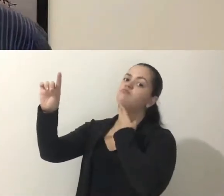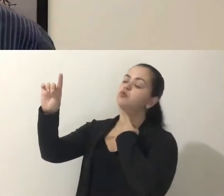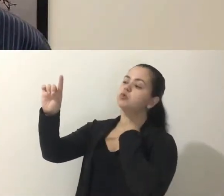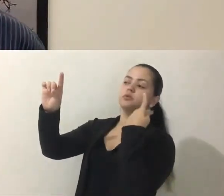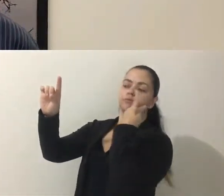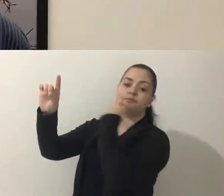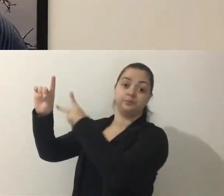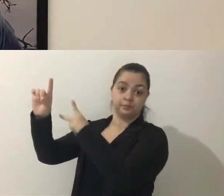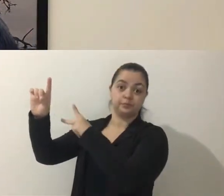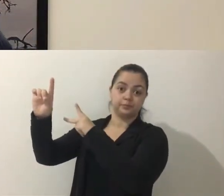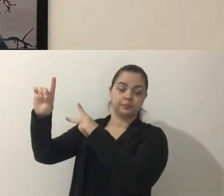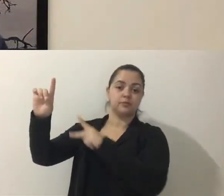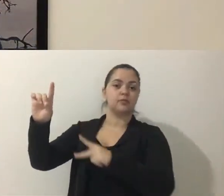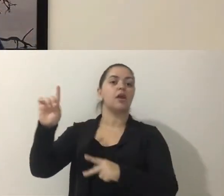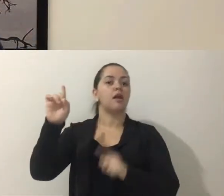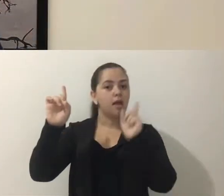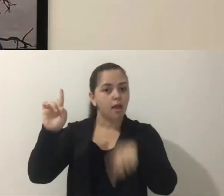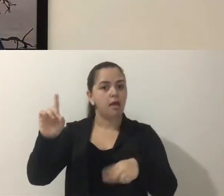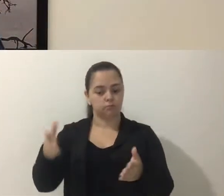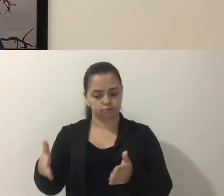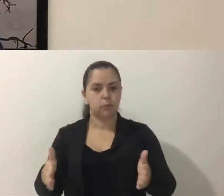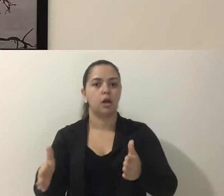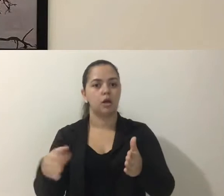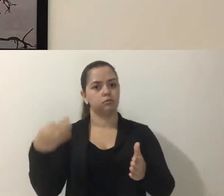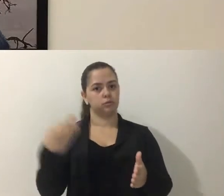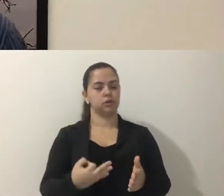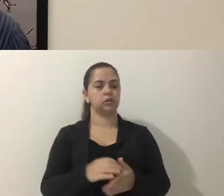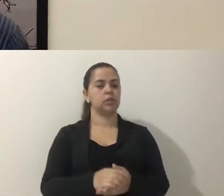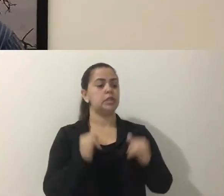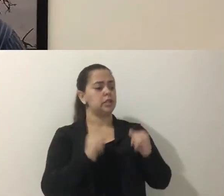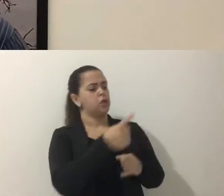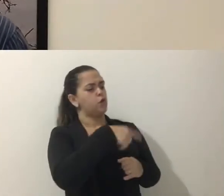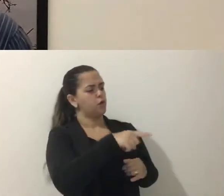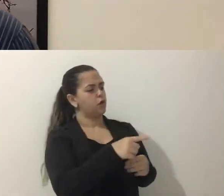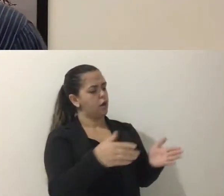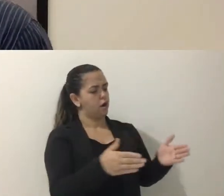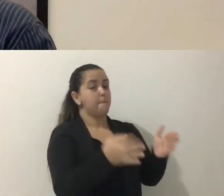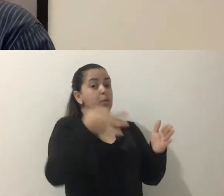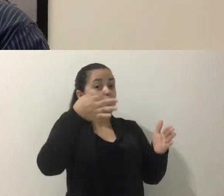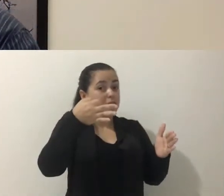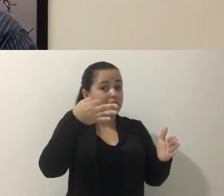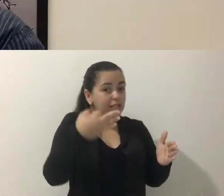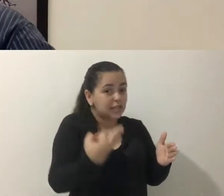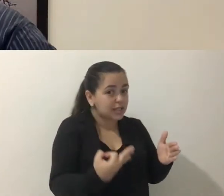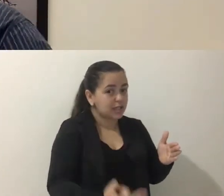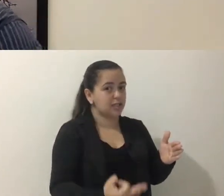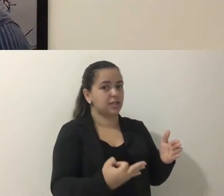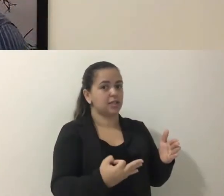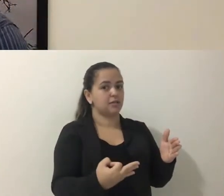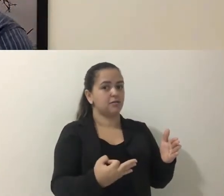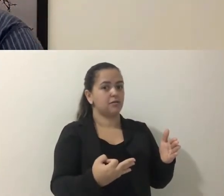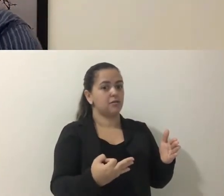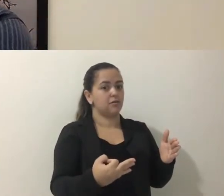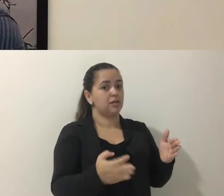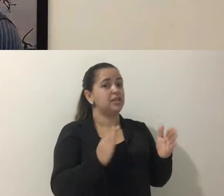na sua palavra, né? Então, esse era o caminho. Se eles quisessem fazer com que o modo de vida